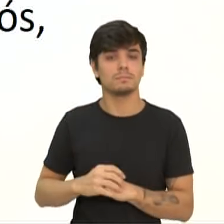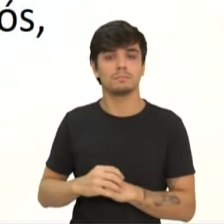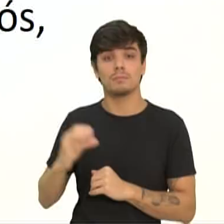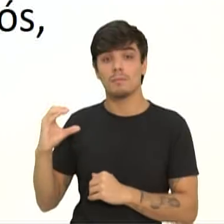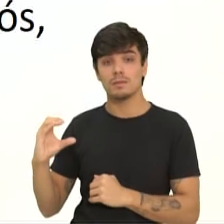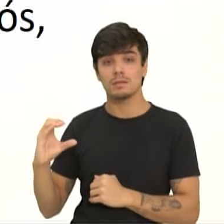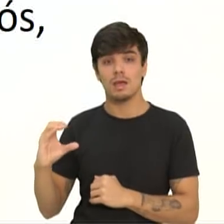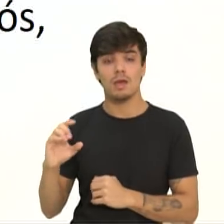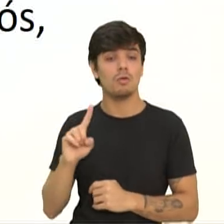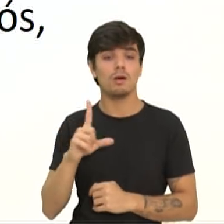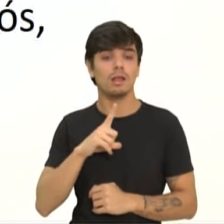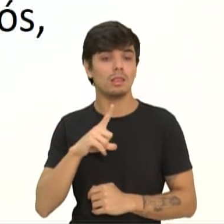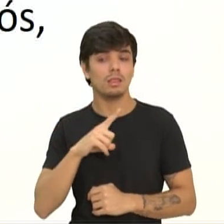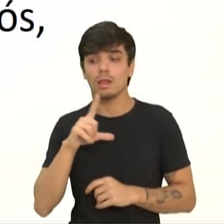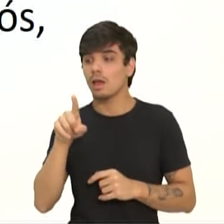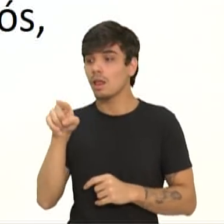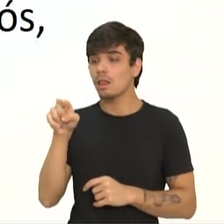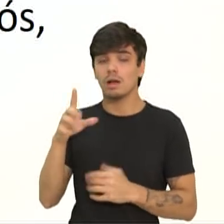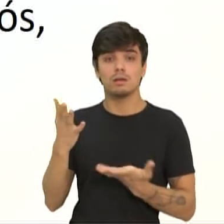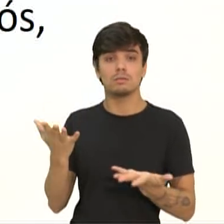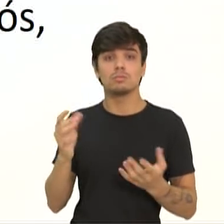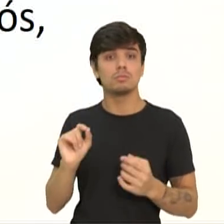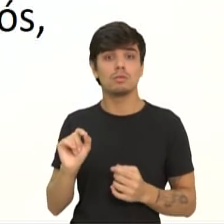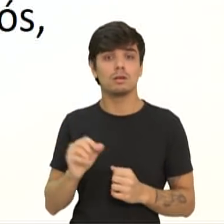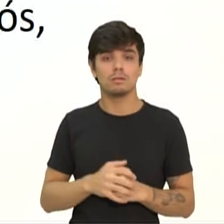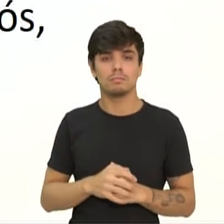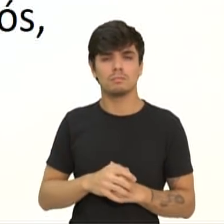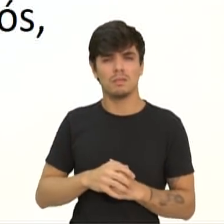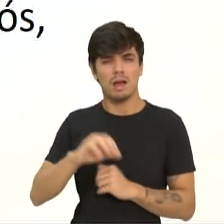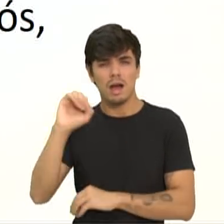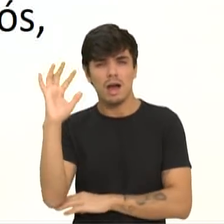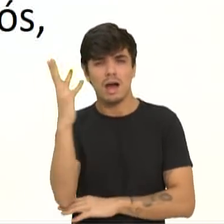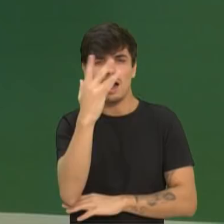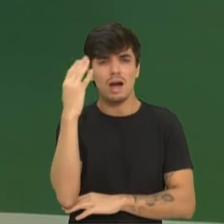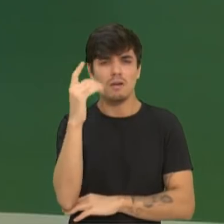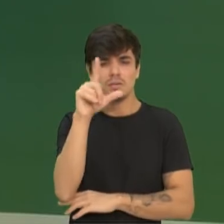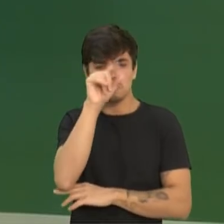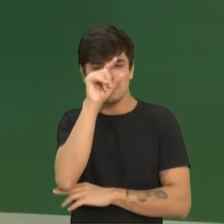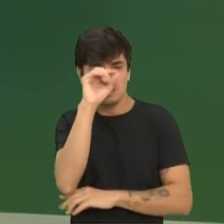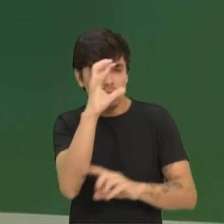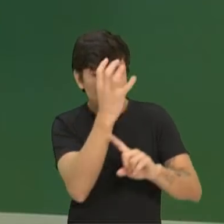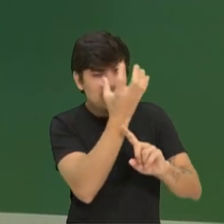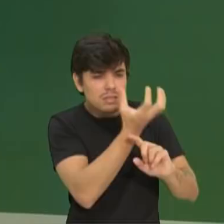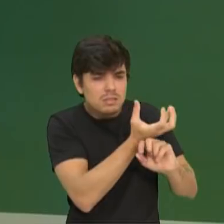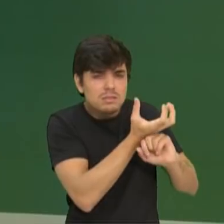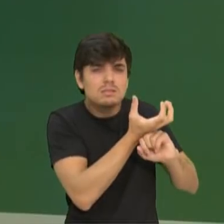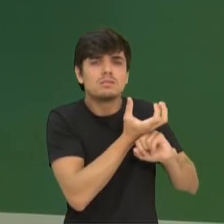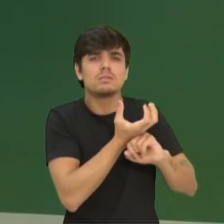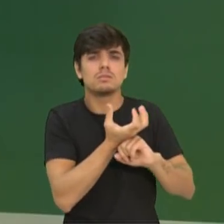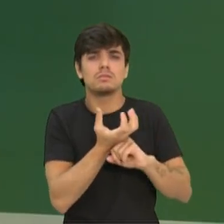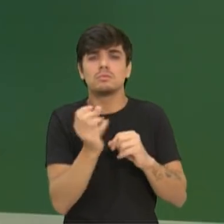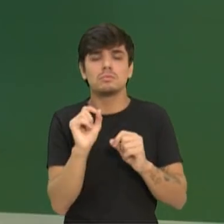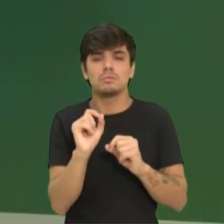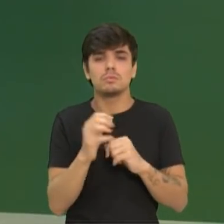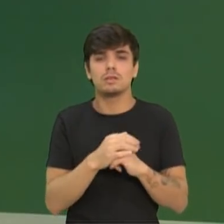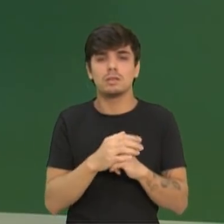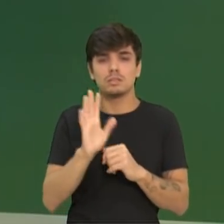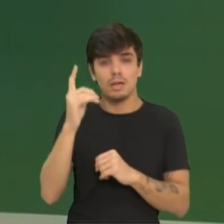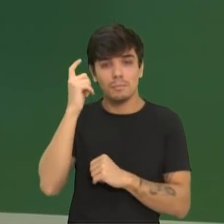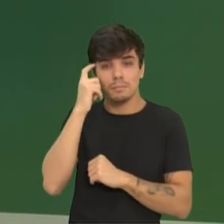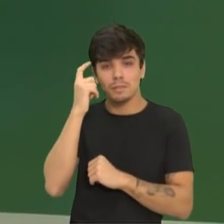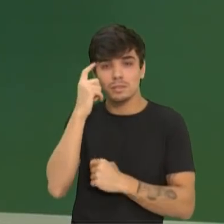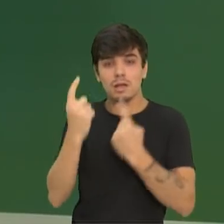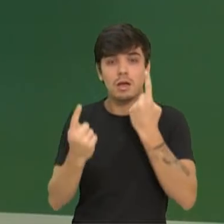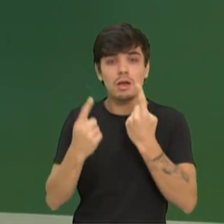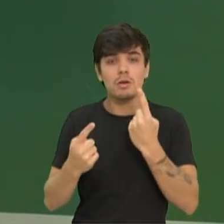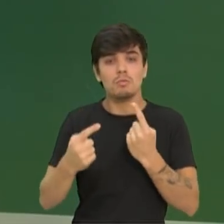que pode haver lá? Árvores, cipós, ninhos de passarinhos? Pensou aí qual será que é a alternativa